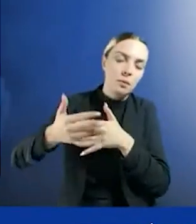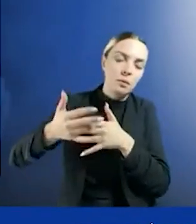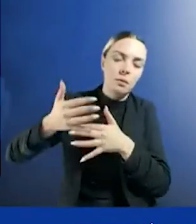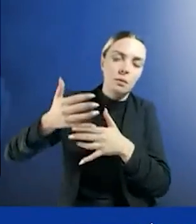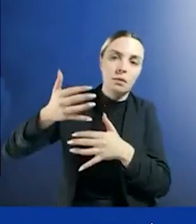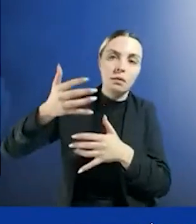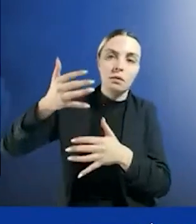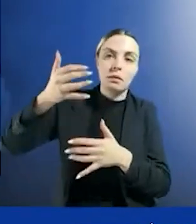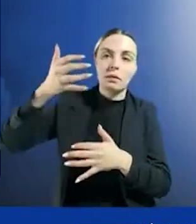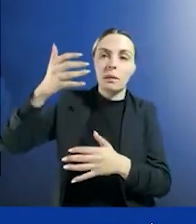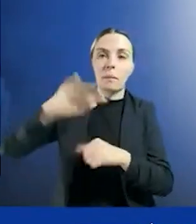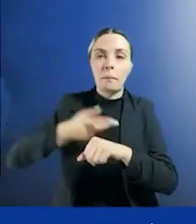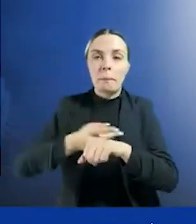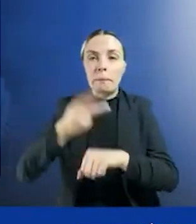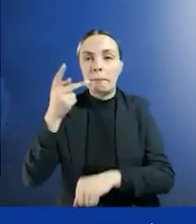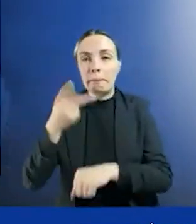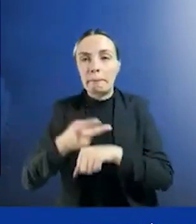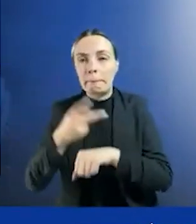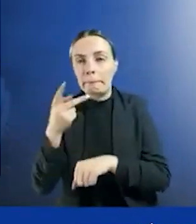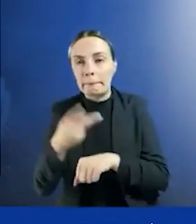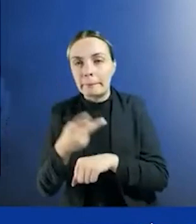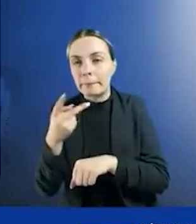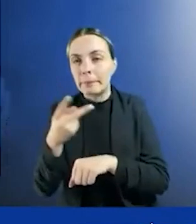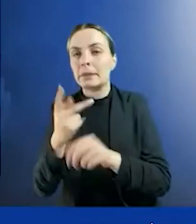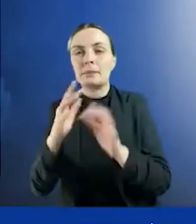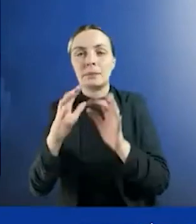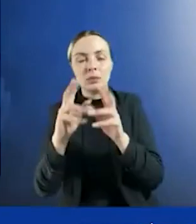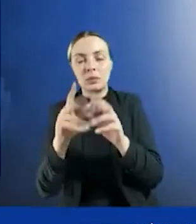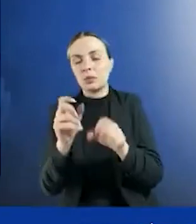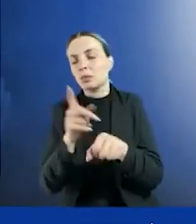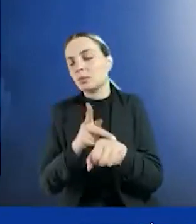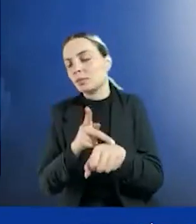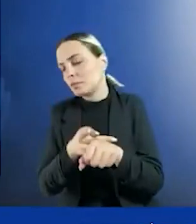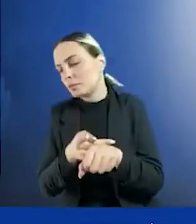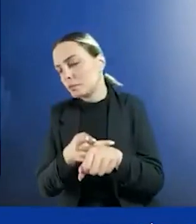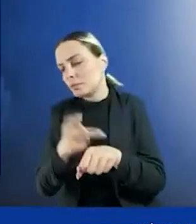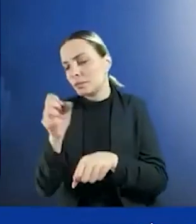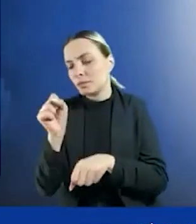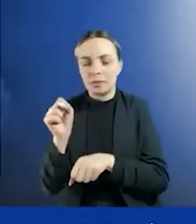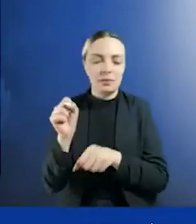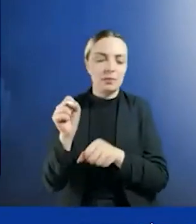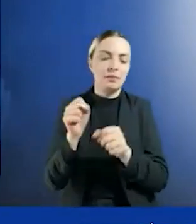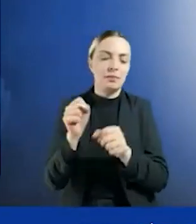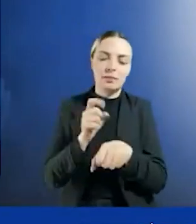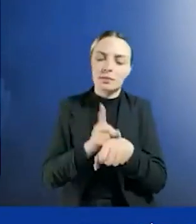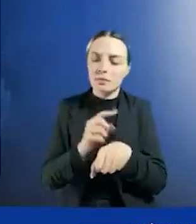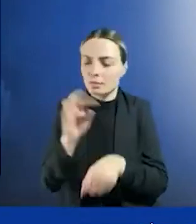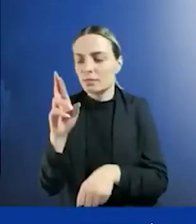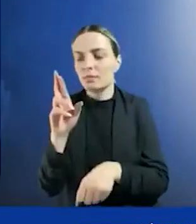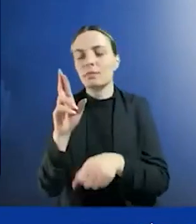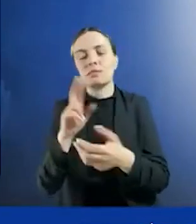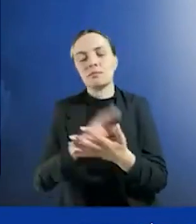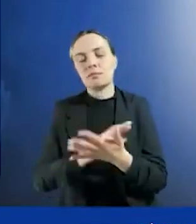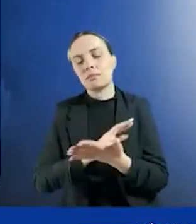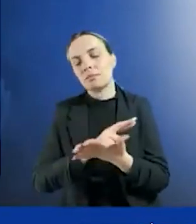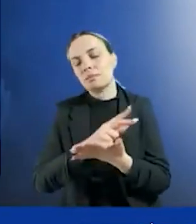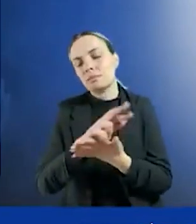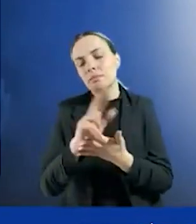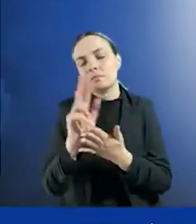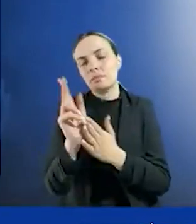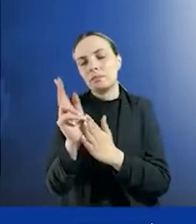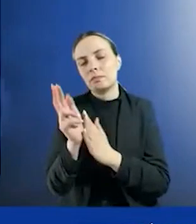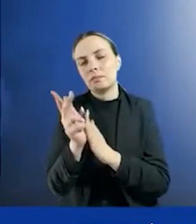os milhares de estudantes, né, de pós-graduação, de mestrado, doutorado, pós-doutorado que o Dr. Latam orientou, mas